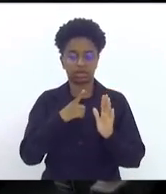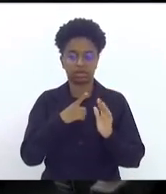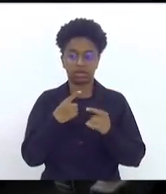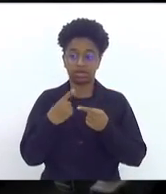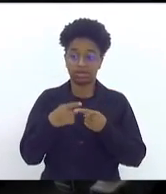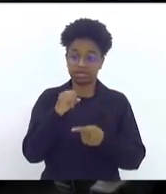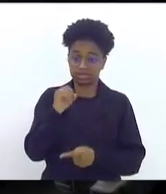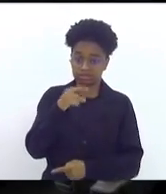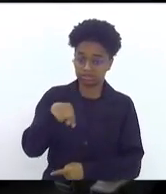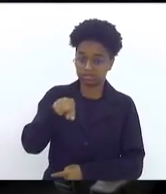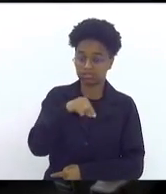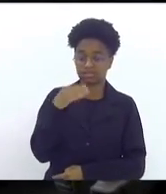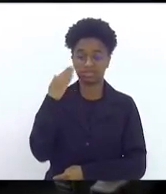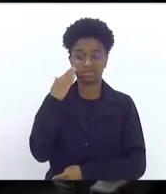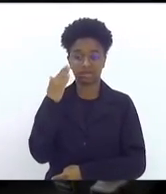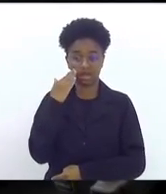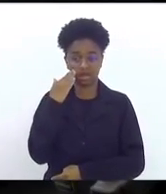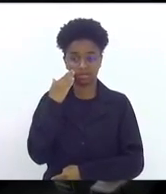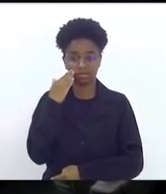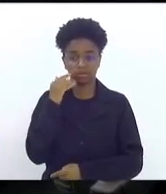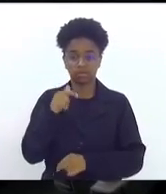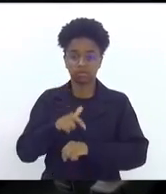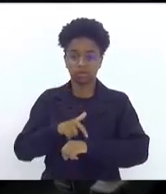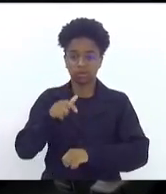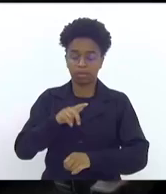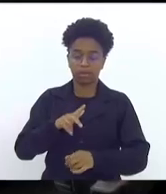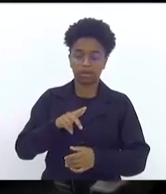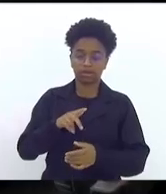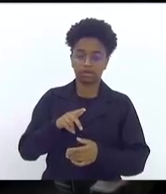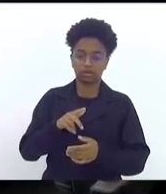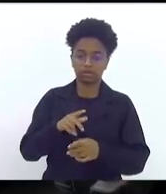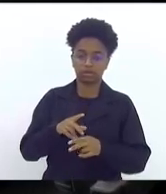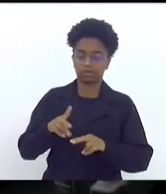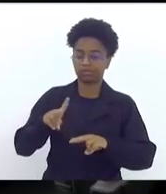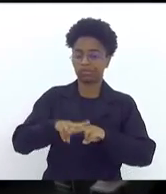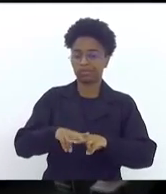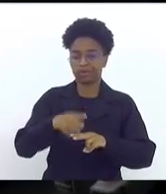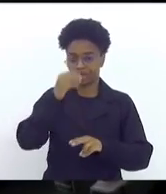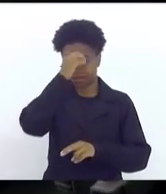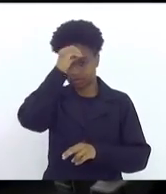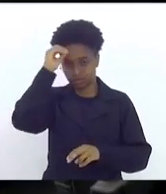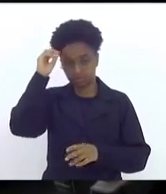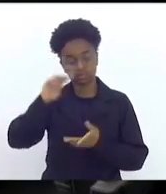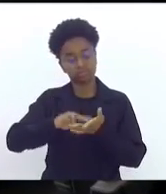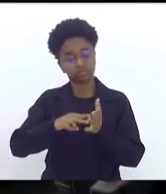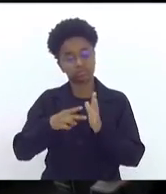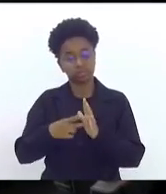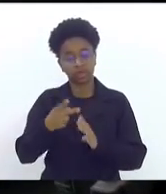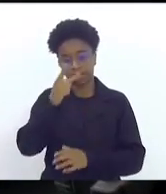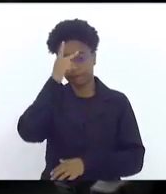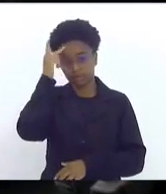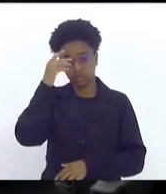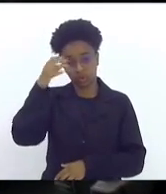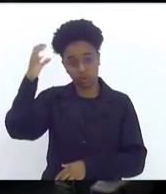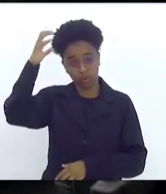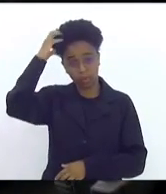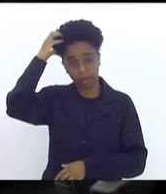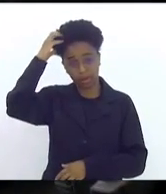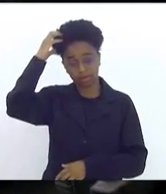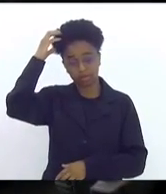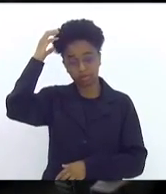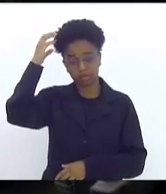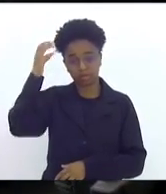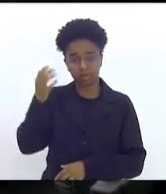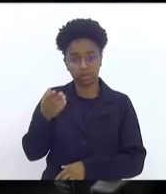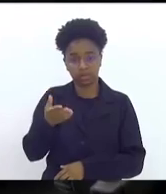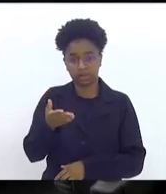se alguém sabe que ao condenar um inocente você está mantendo um culpado, aquilo que você desejaria que aquele